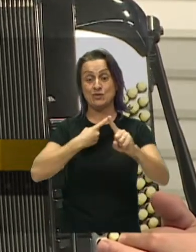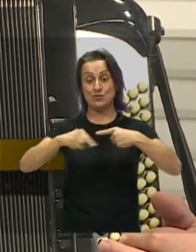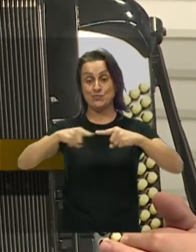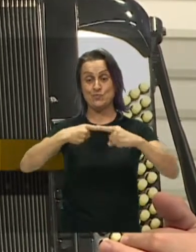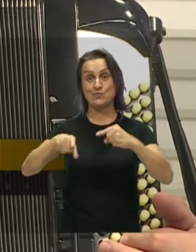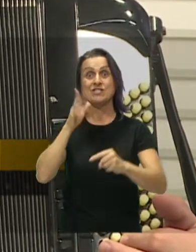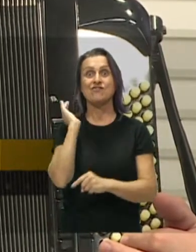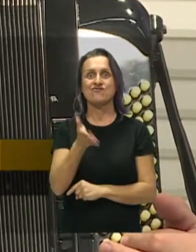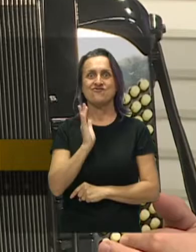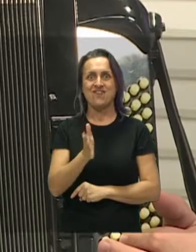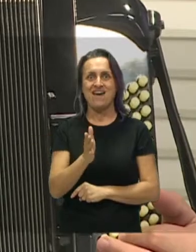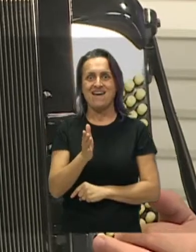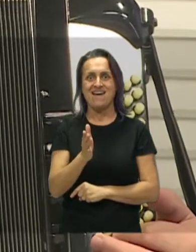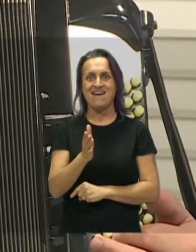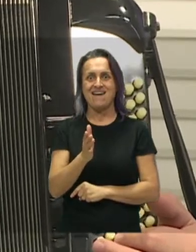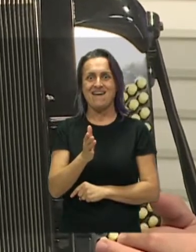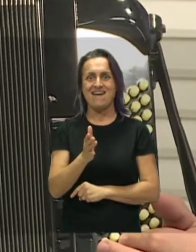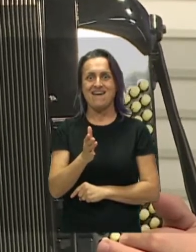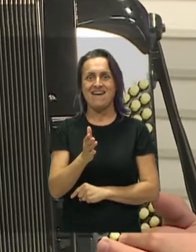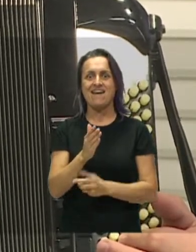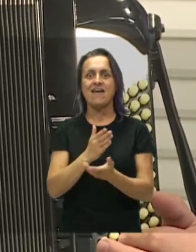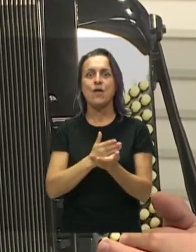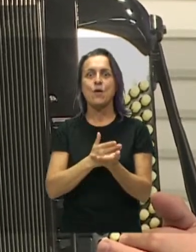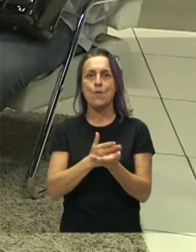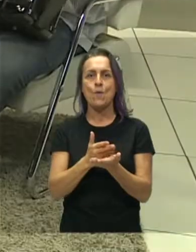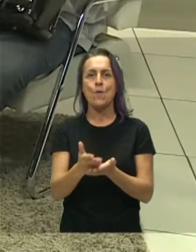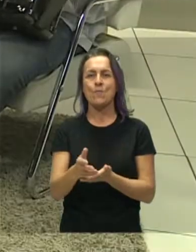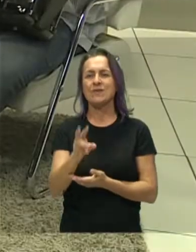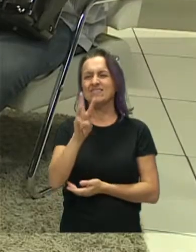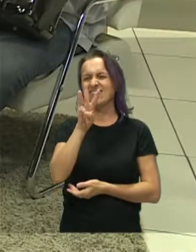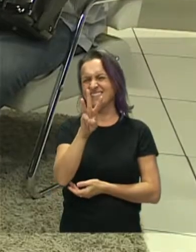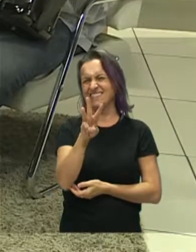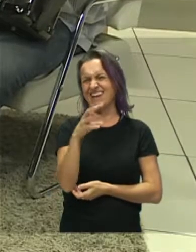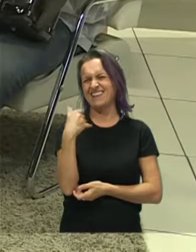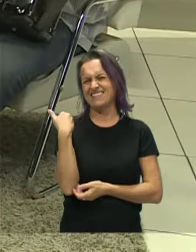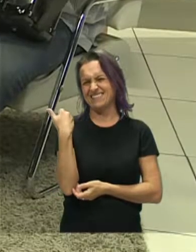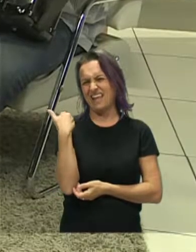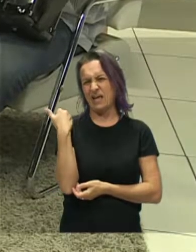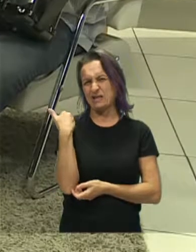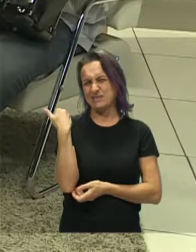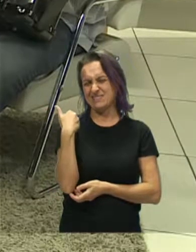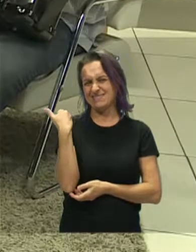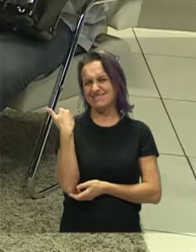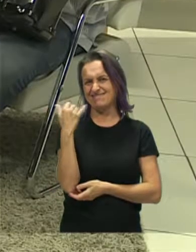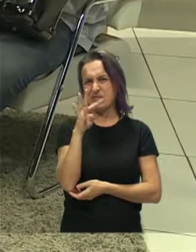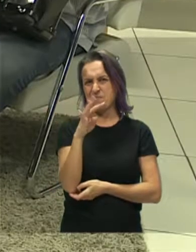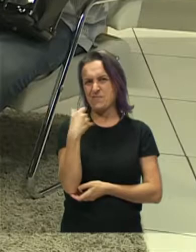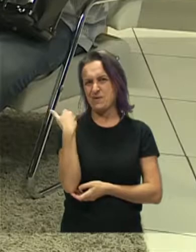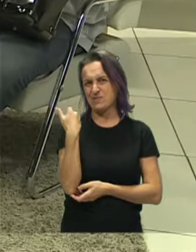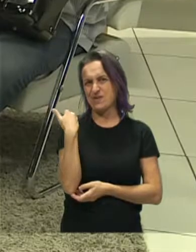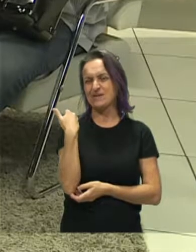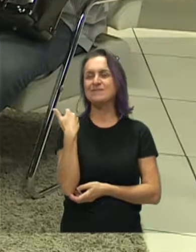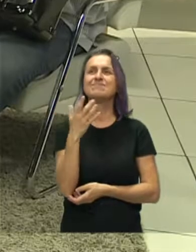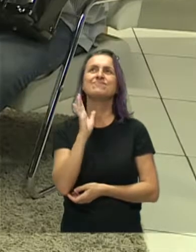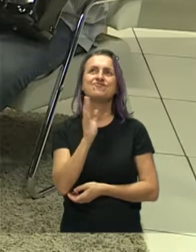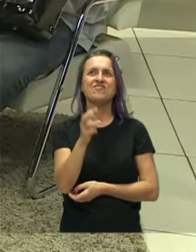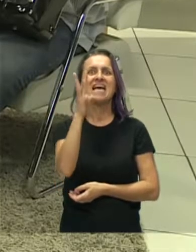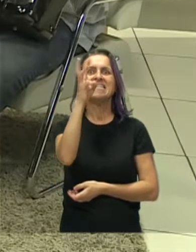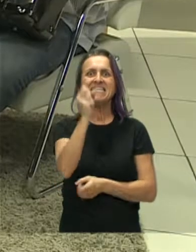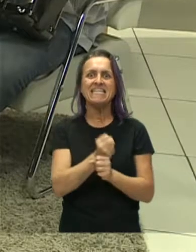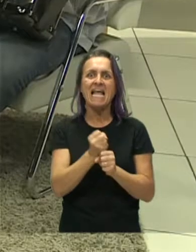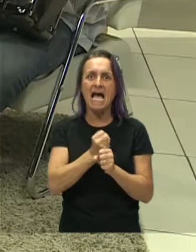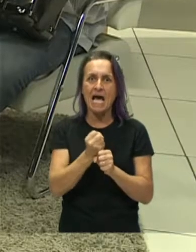tocando, né? Começou com 3 anos. De 3,5 para 4, né? Então, daí eu quis fazer uma